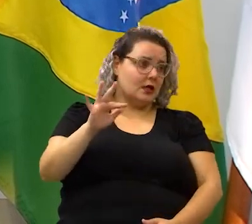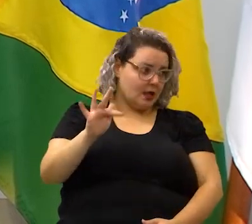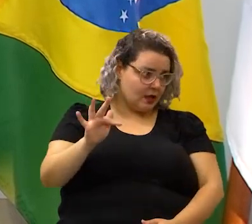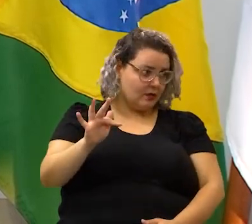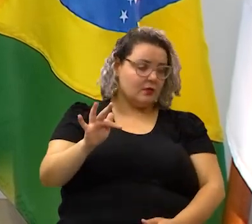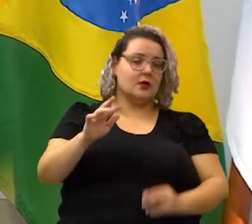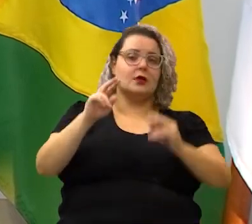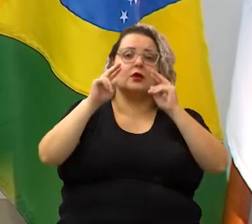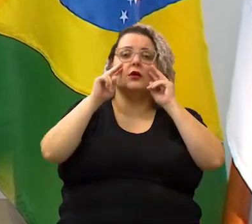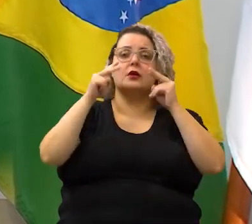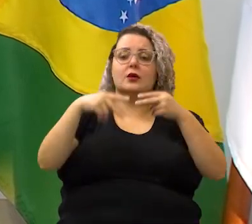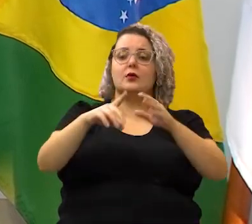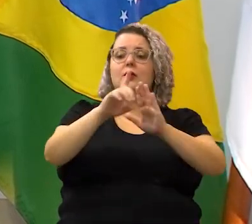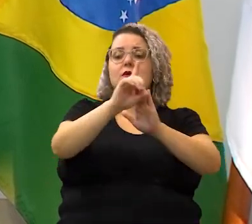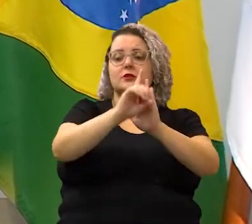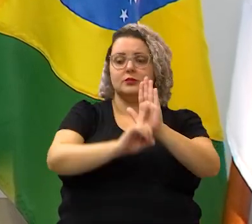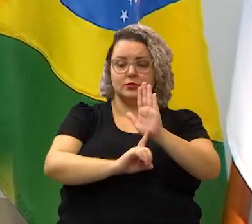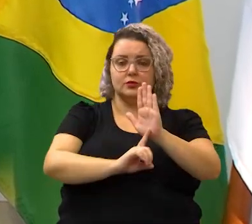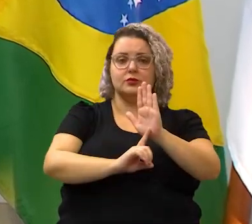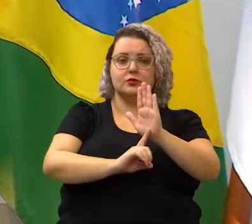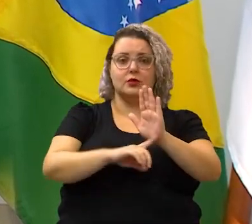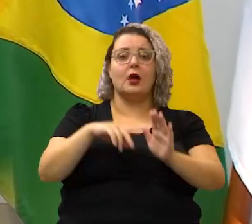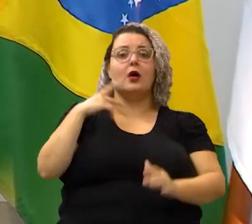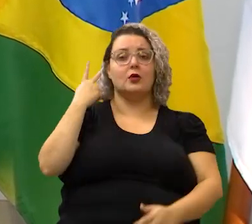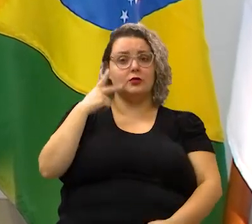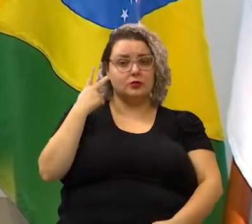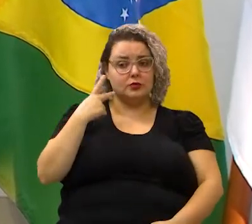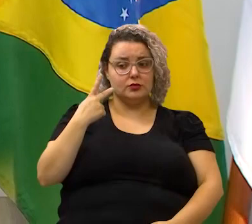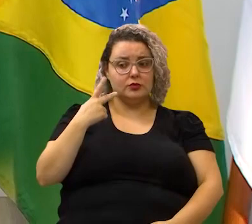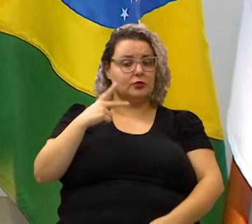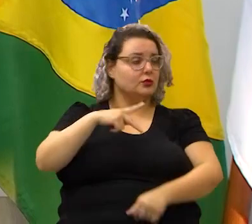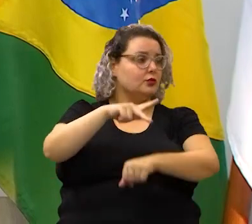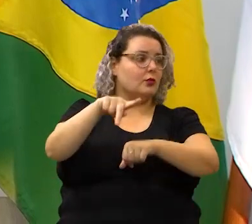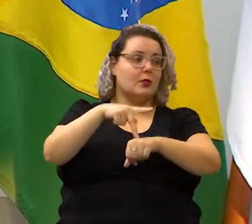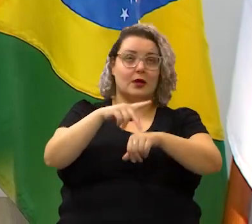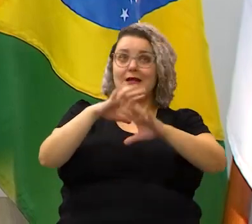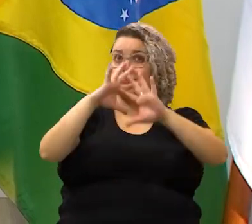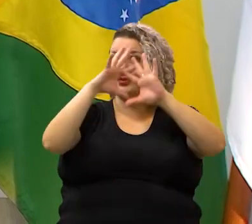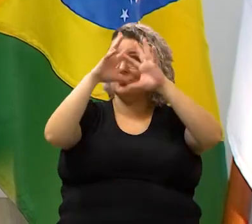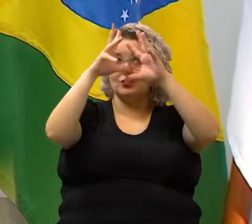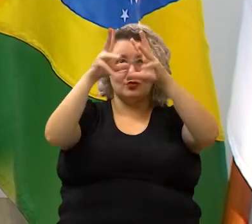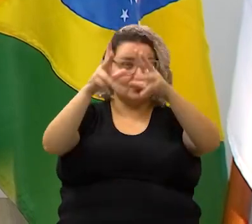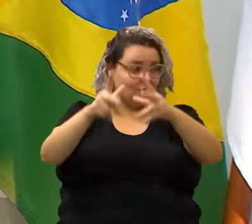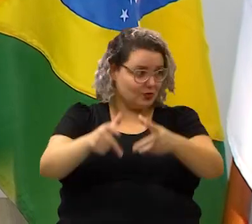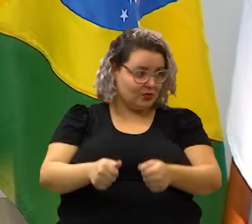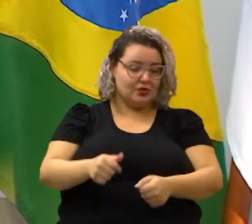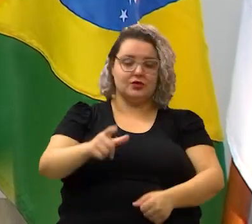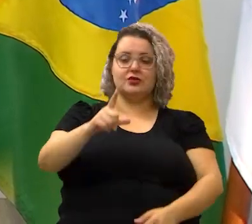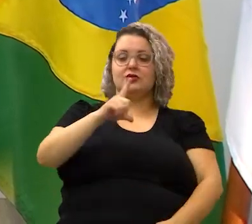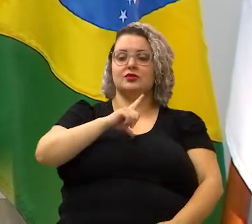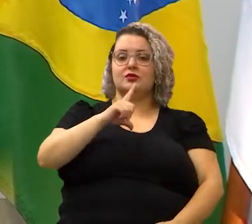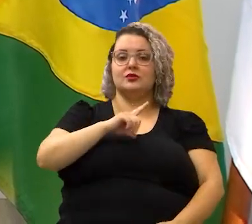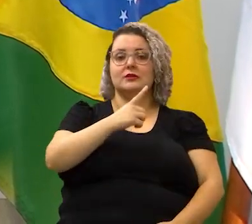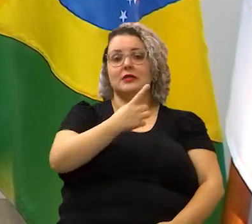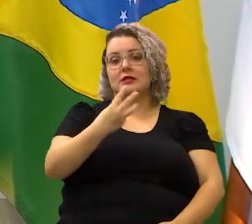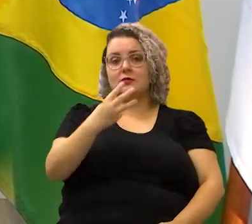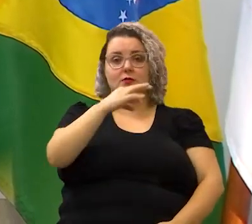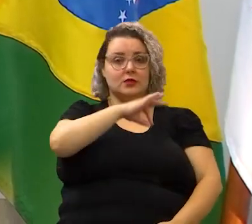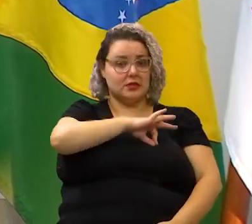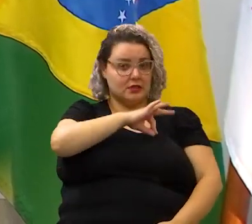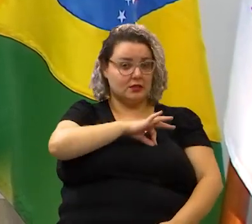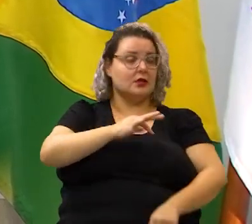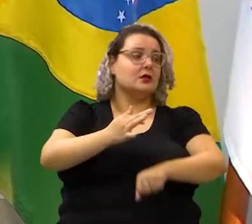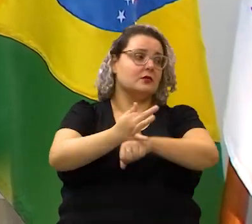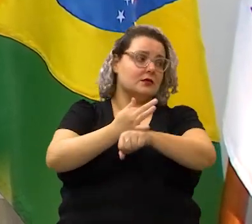tribunal federal que reconheceu o direito aos vereadores do país inteiro de terem